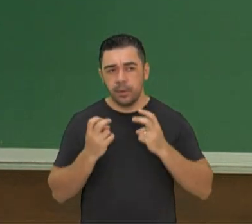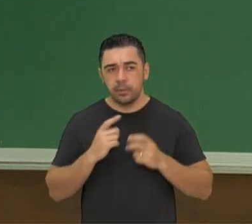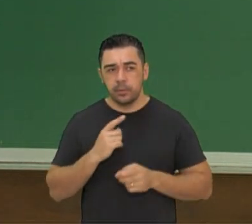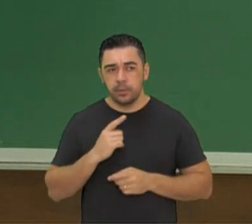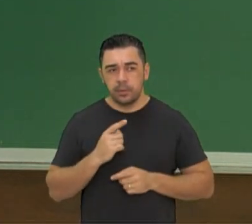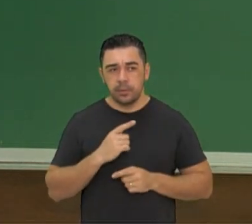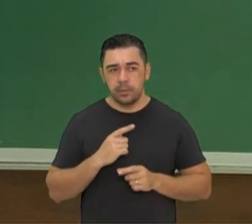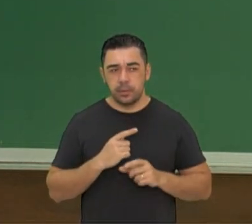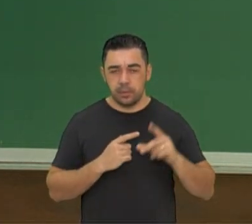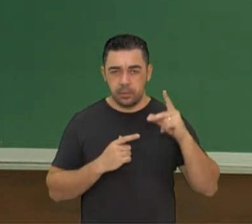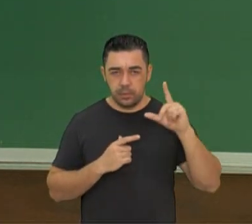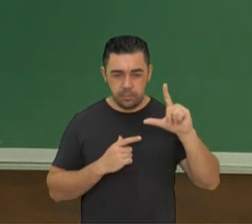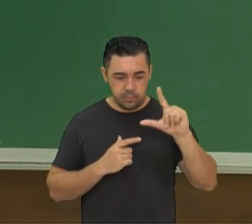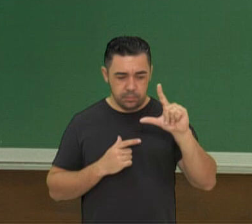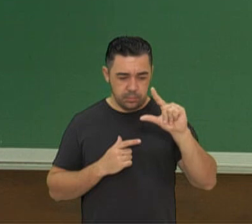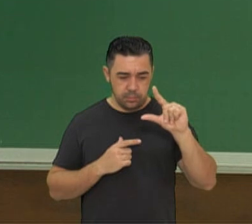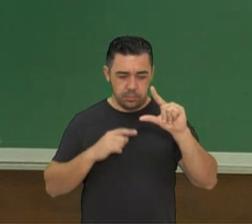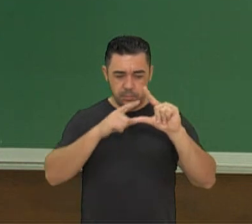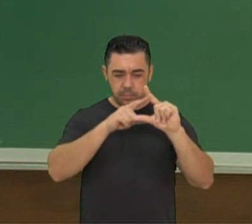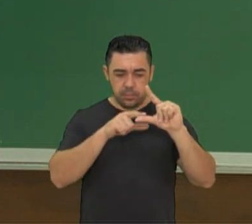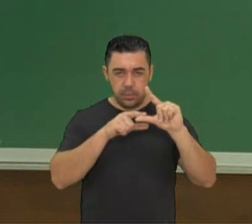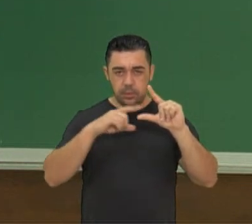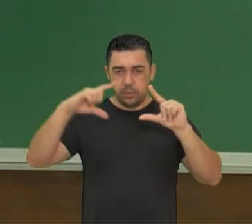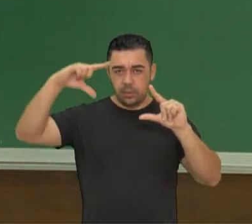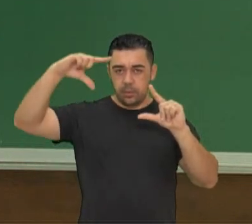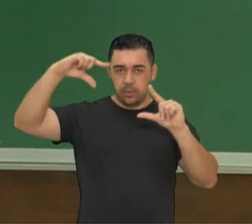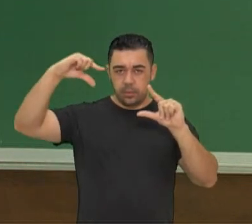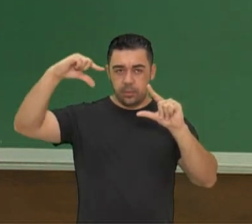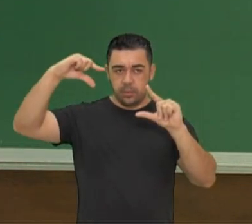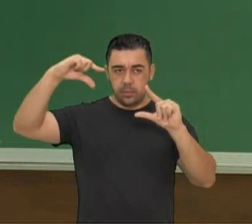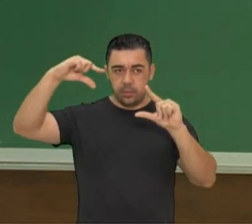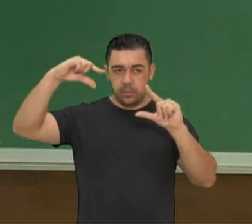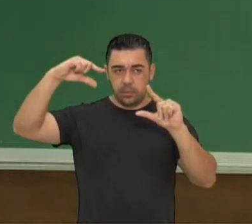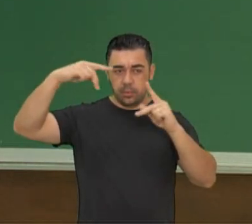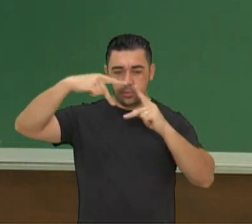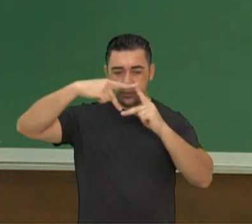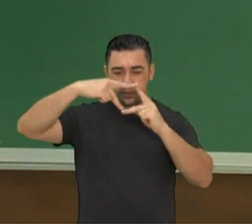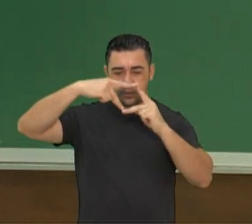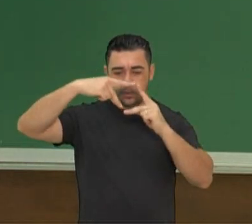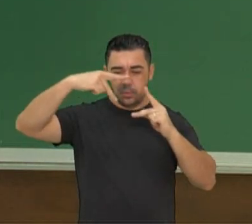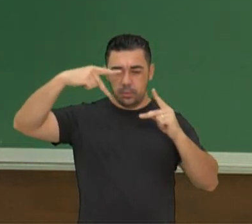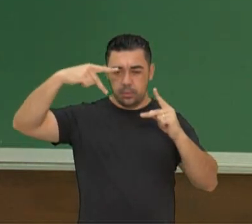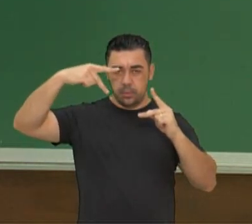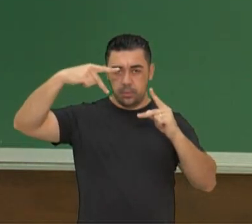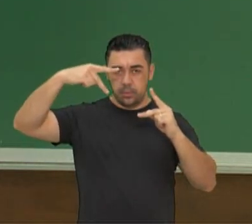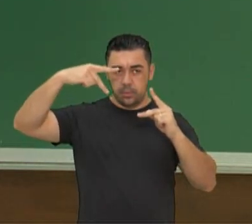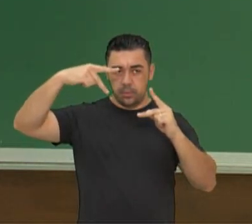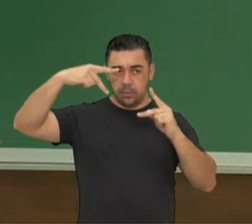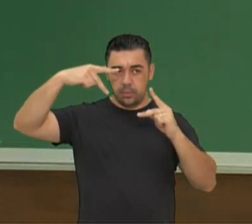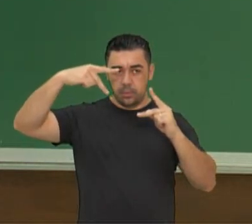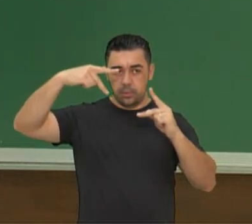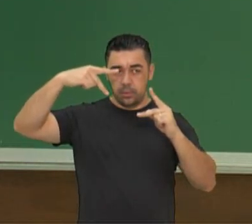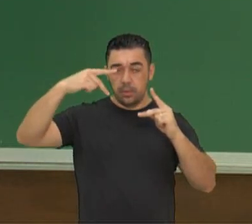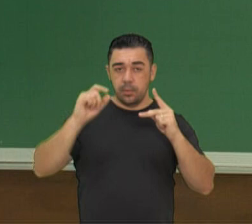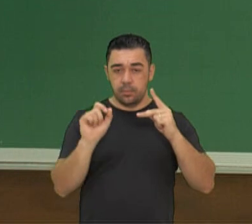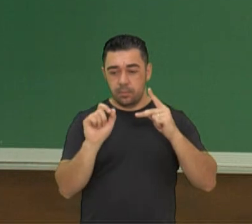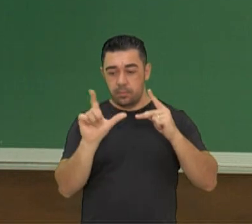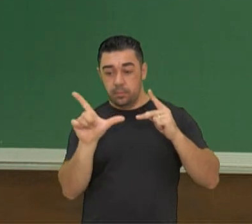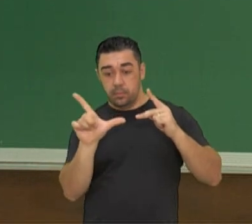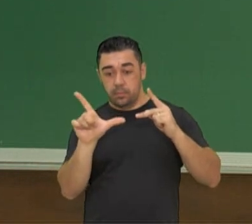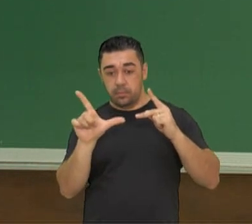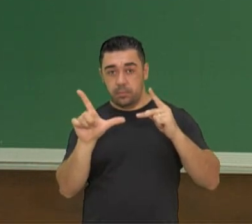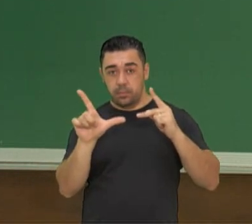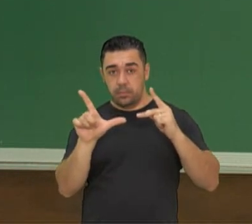2 ângulos menores, que são esses ângulos aqui da ponta, e esses ângulos aqui dessa ponta são ângulos maiores. Entretanto, são menores do